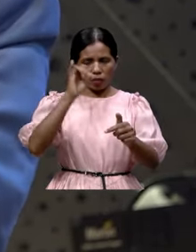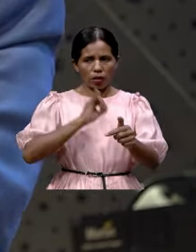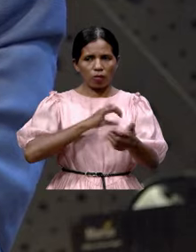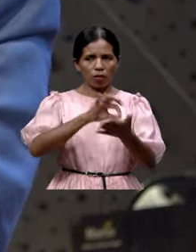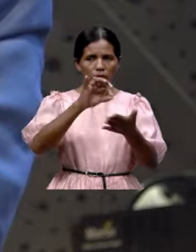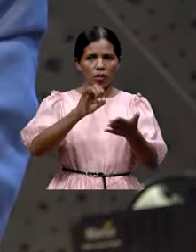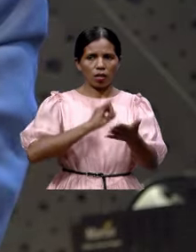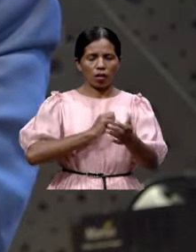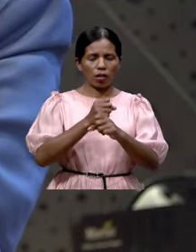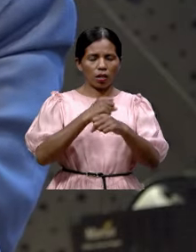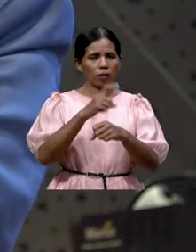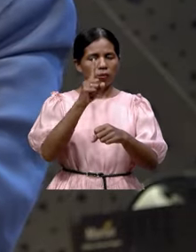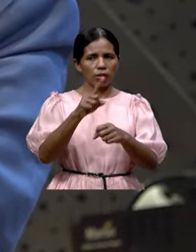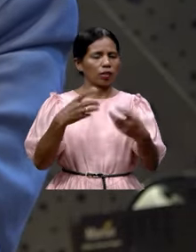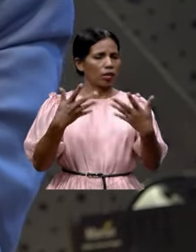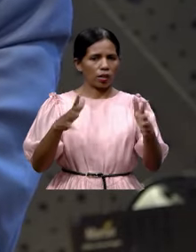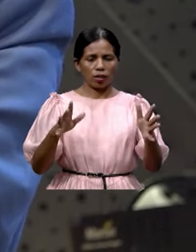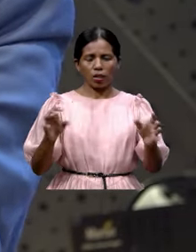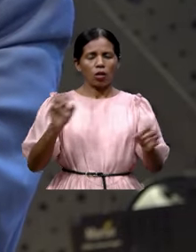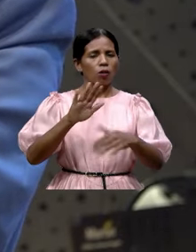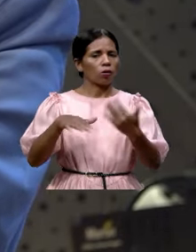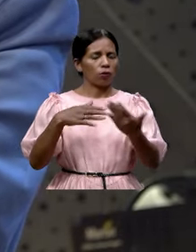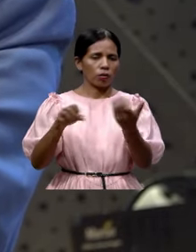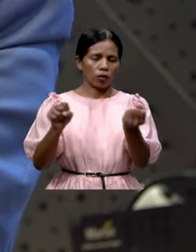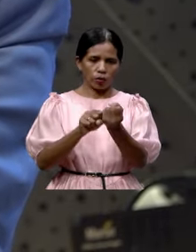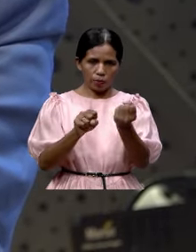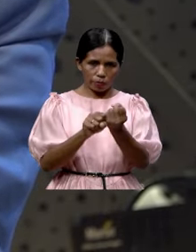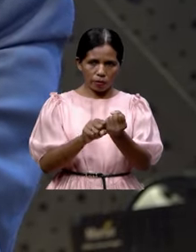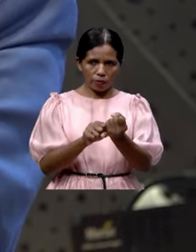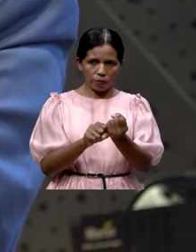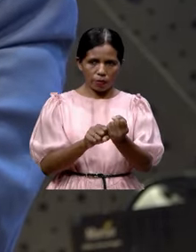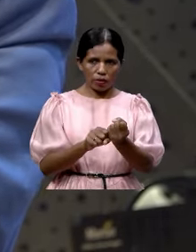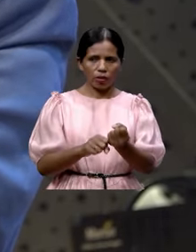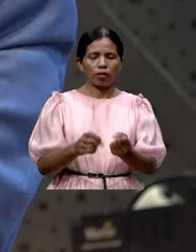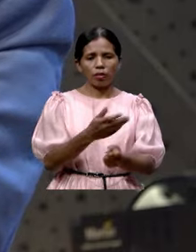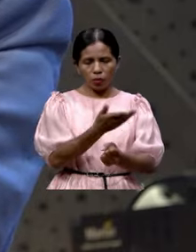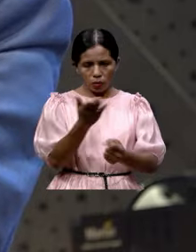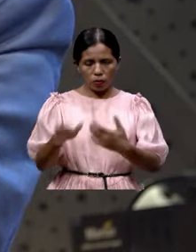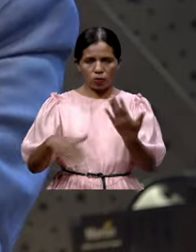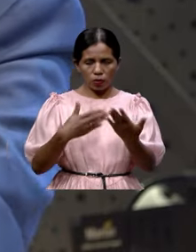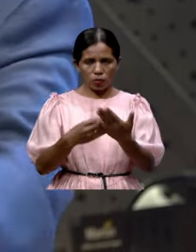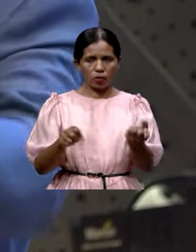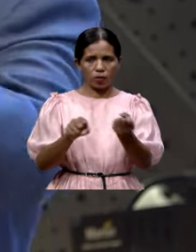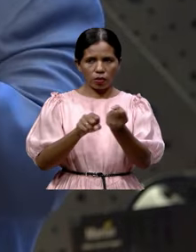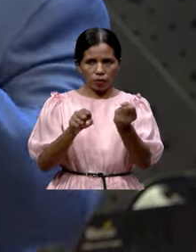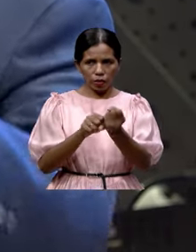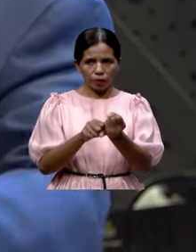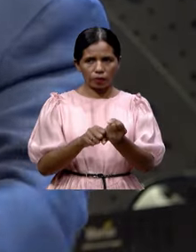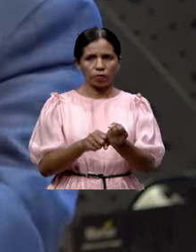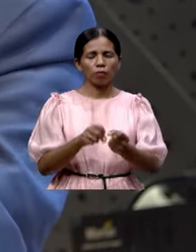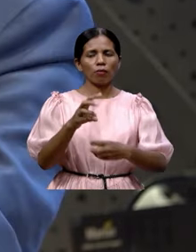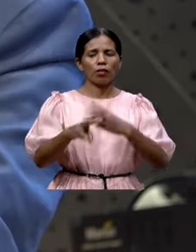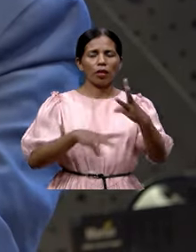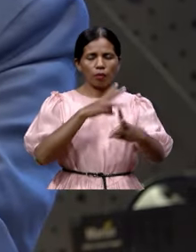deja o halo mesa clay. Ne hototo ne contribución. No nemos, termasco que te voy a hacer ne contribución. Y el mundo